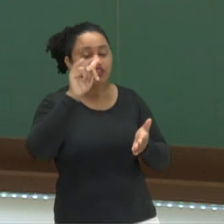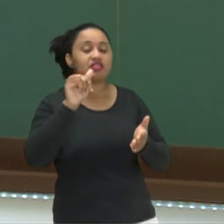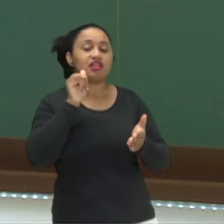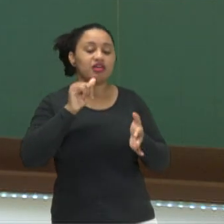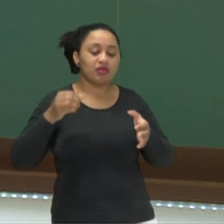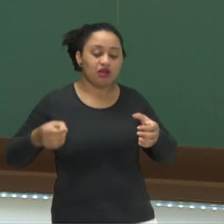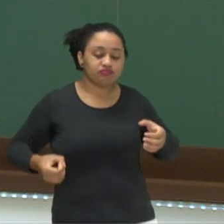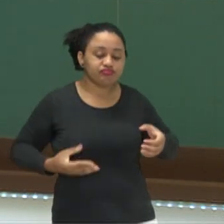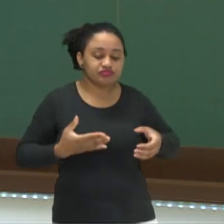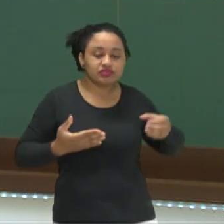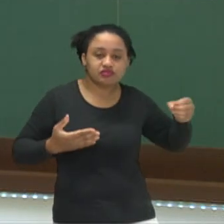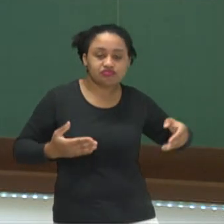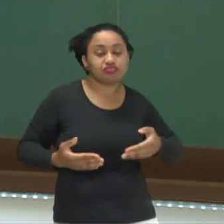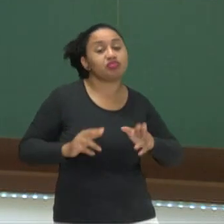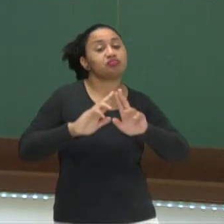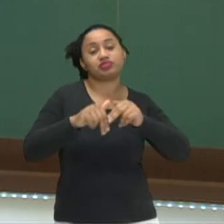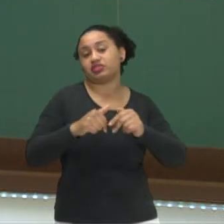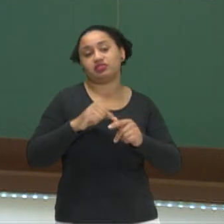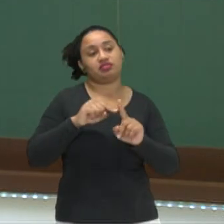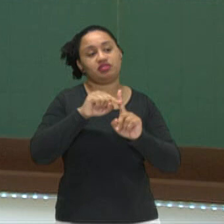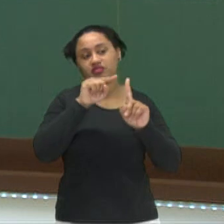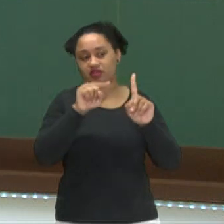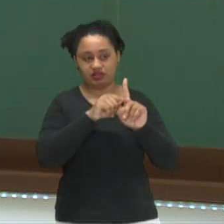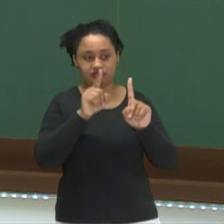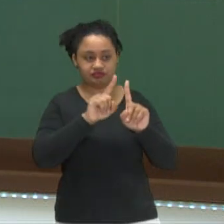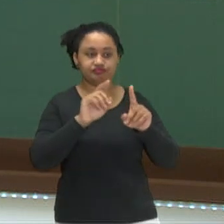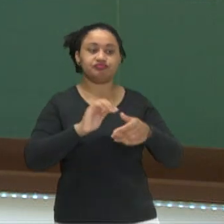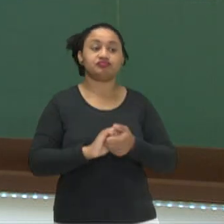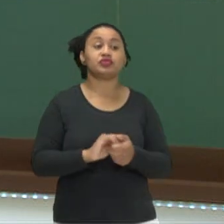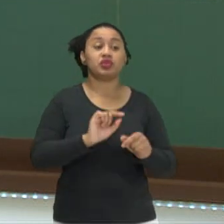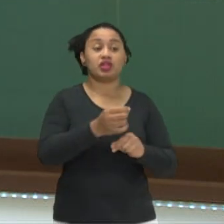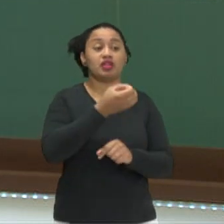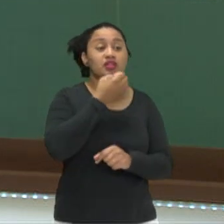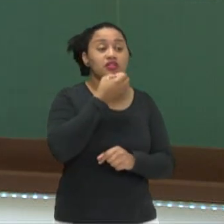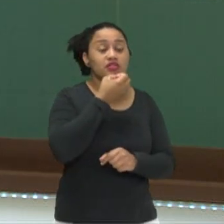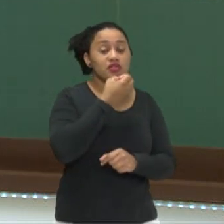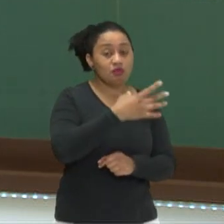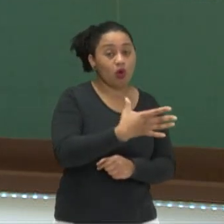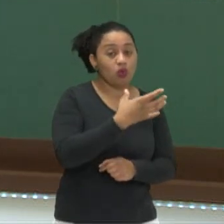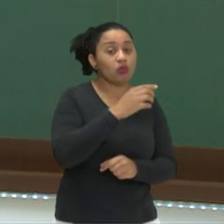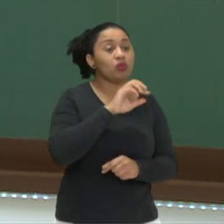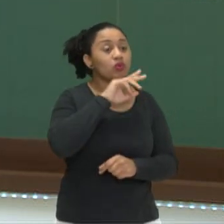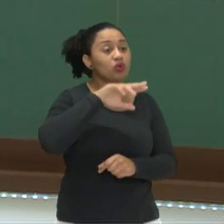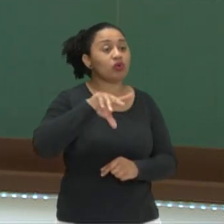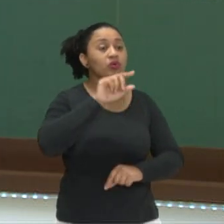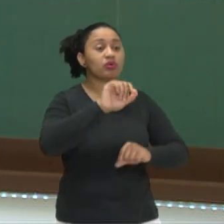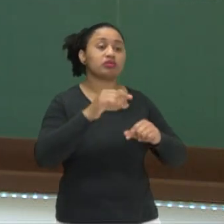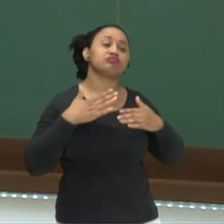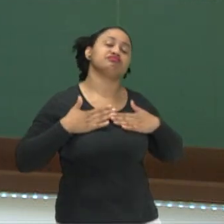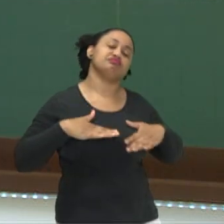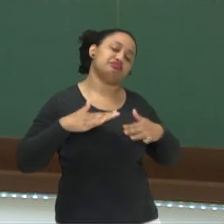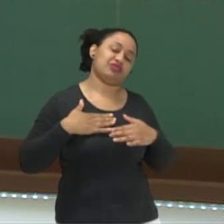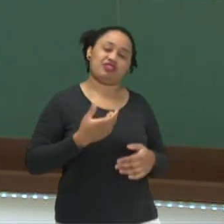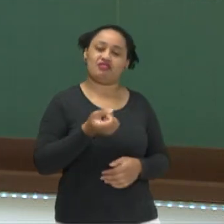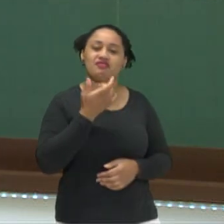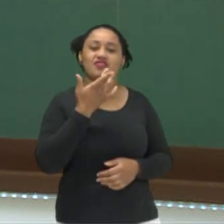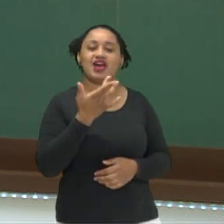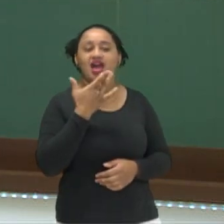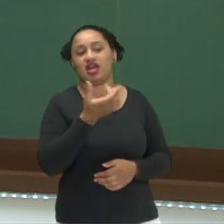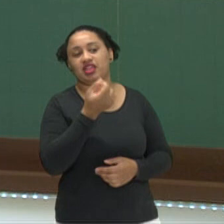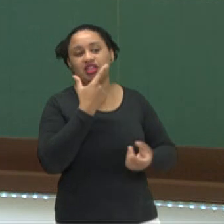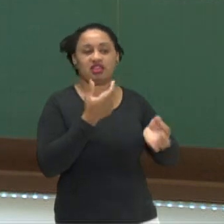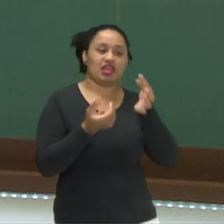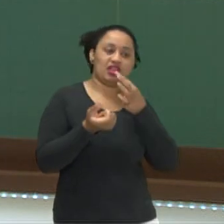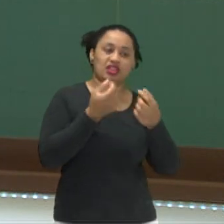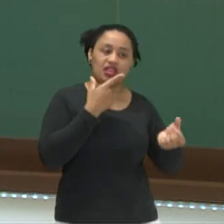mulher ovule, por isso que ela não vai engravidar. Os prós, o que tem de bom? A comodidade, né? É fácil de